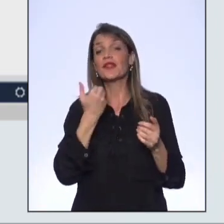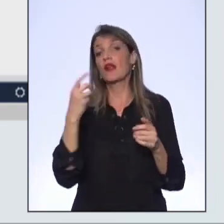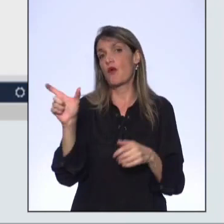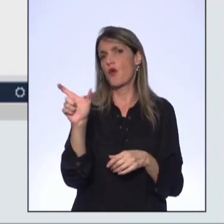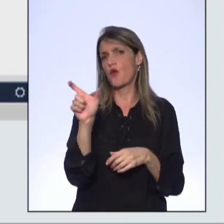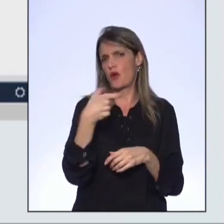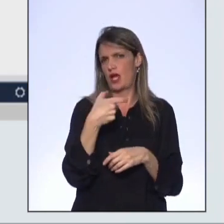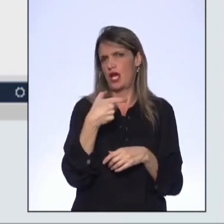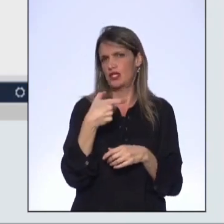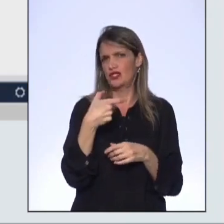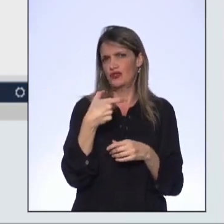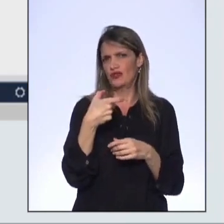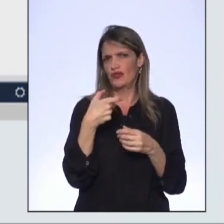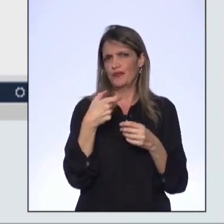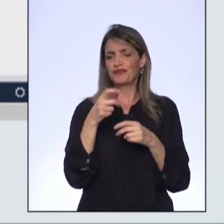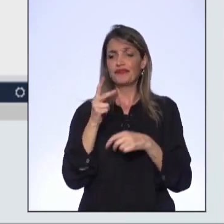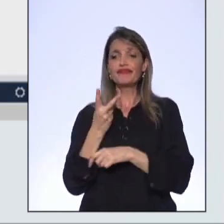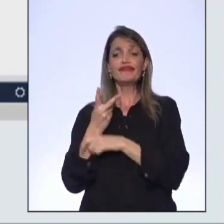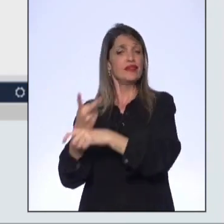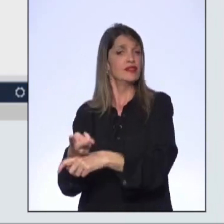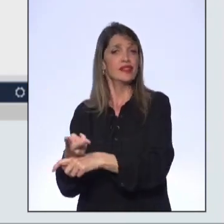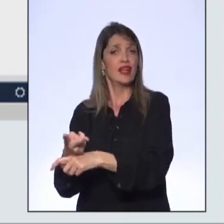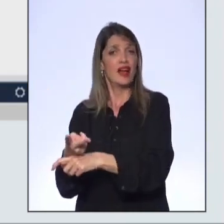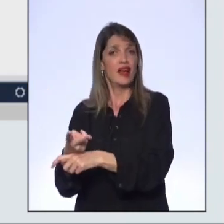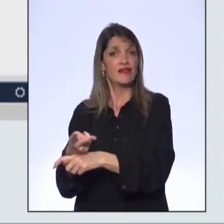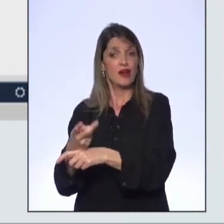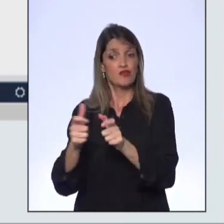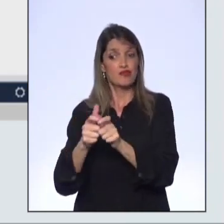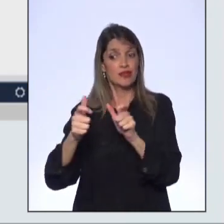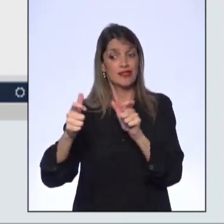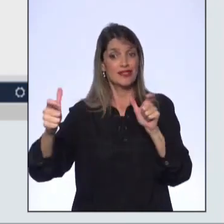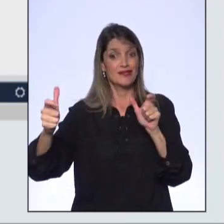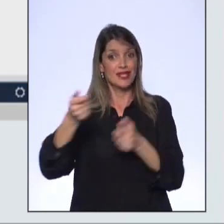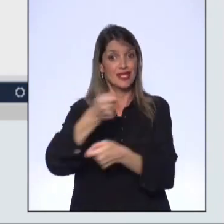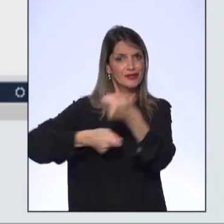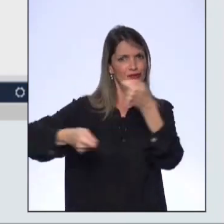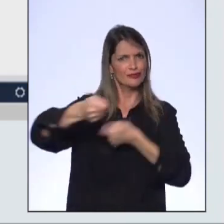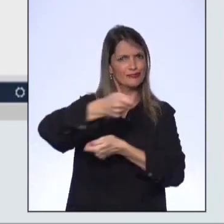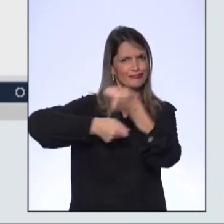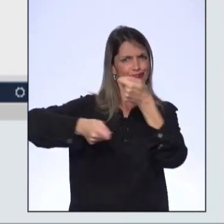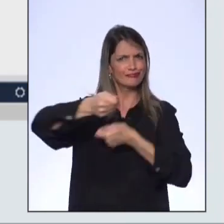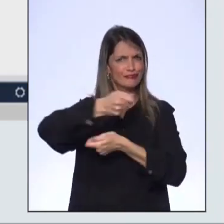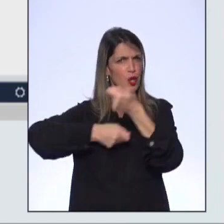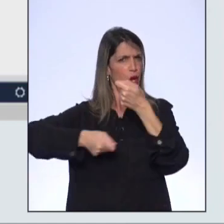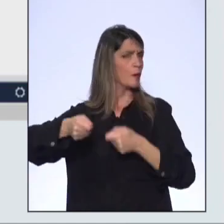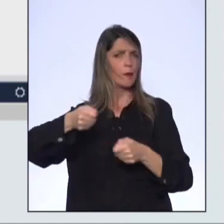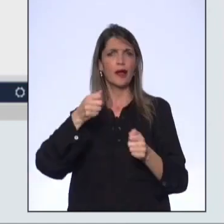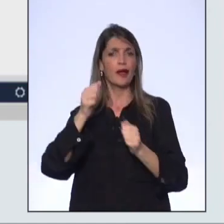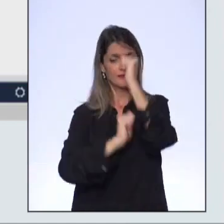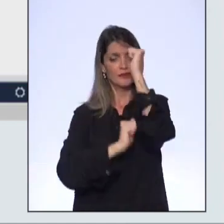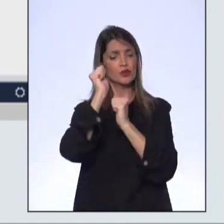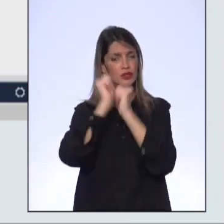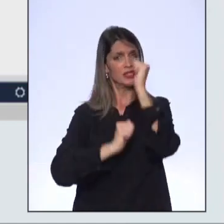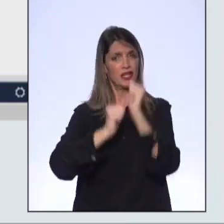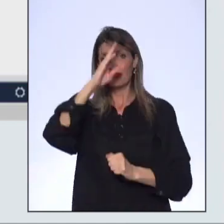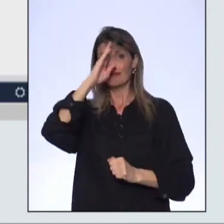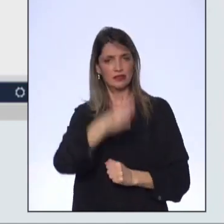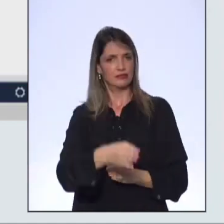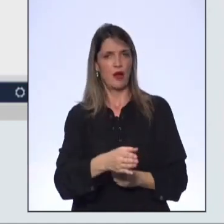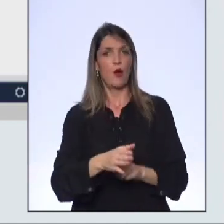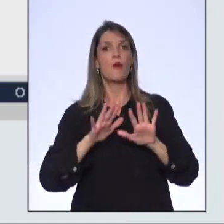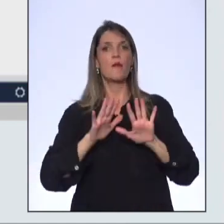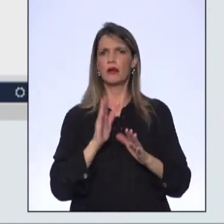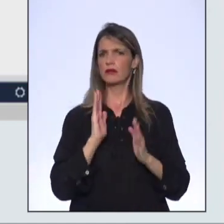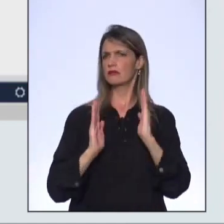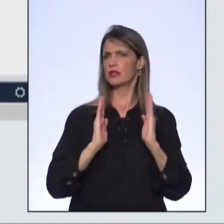concedendo empréstimos e estimular o crescimento das atividades econômicas, principalmente do setor industrial. Nesse